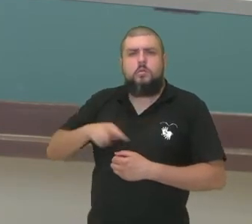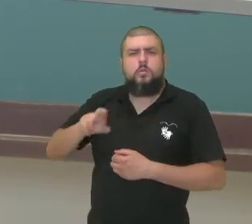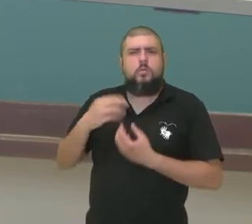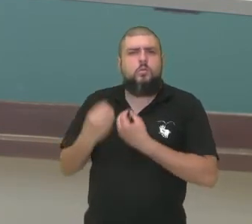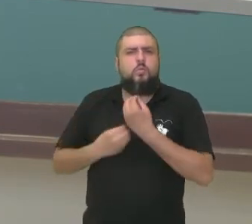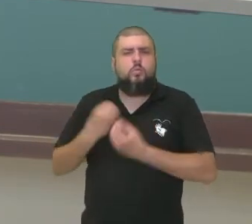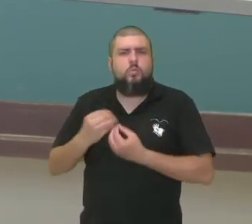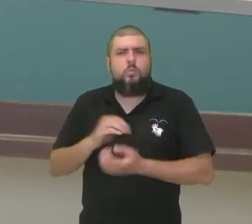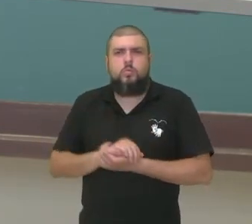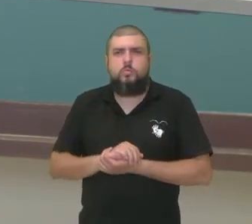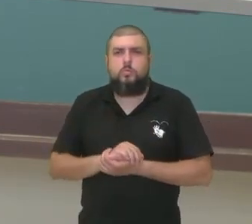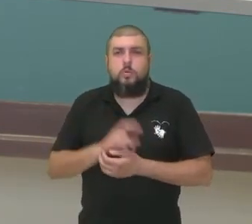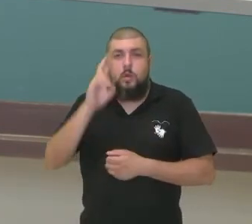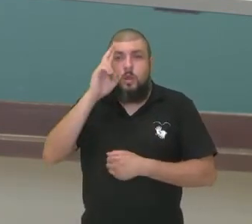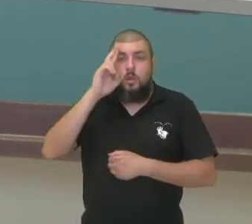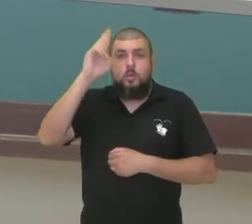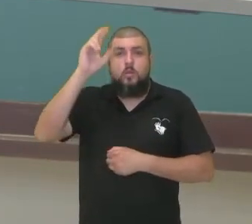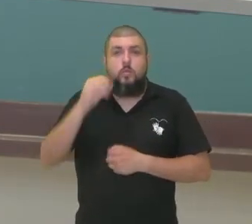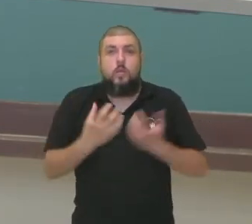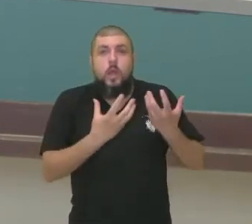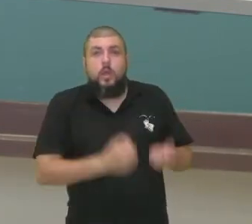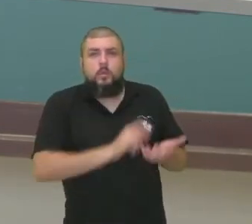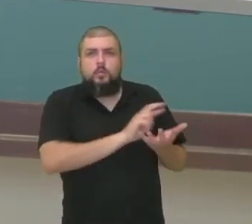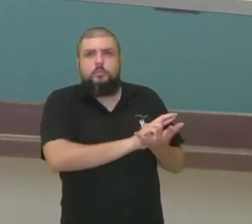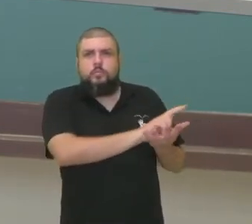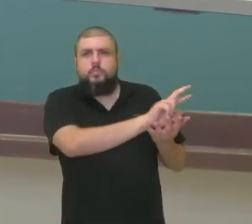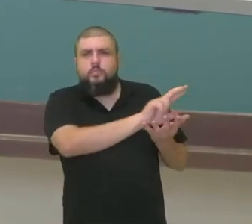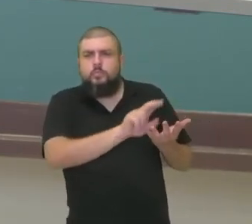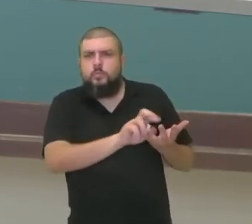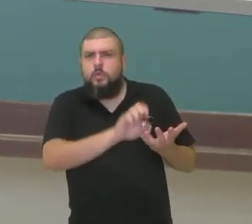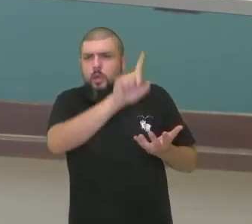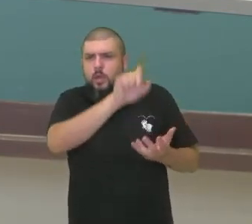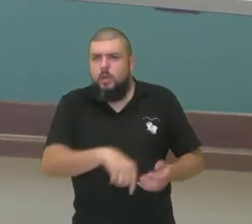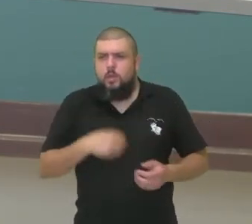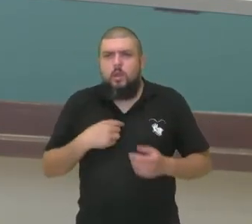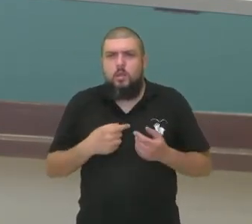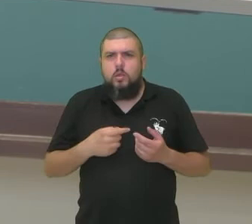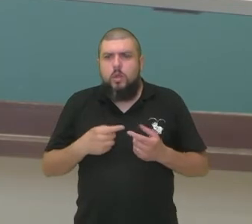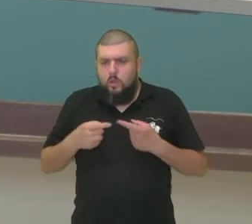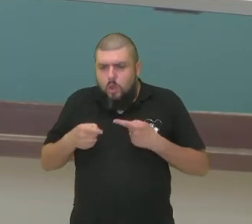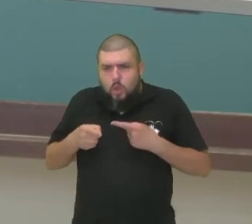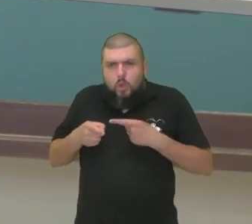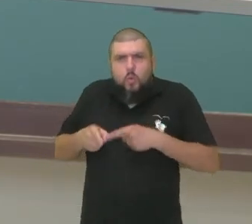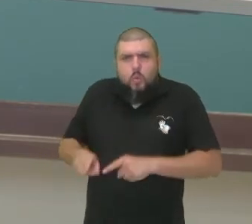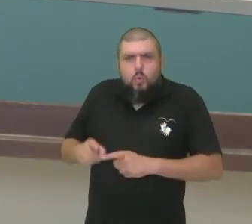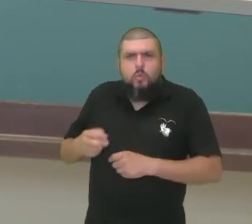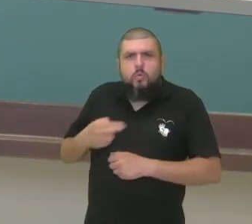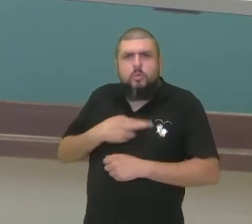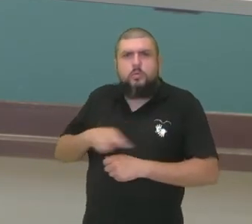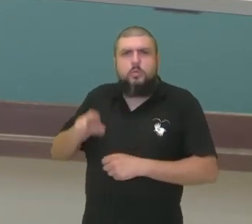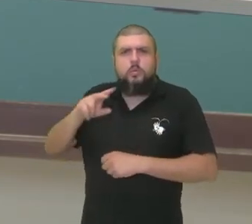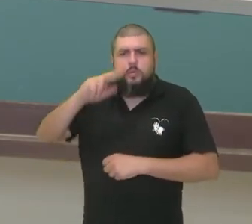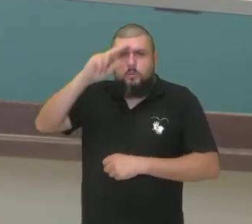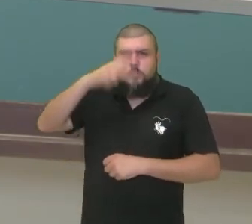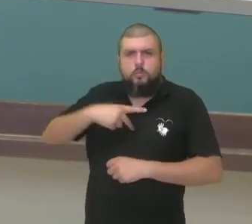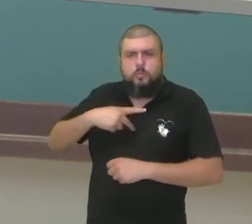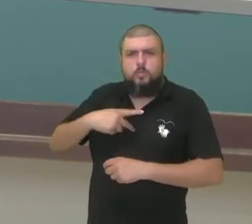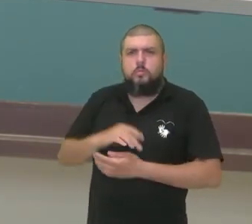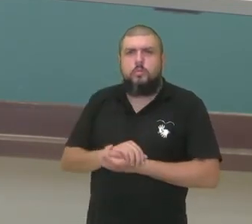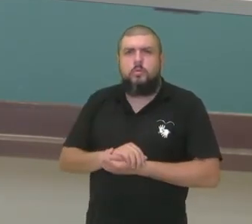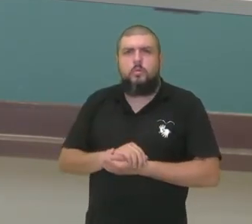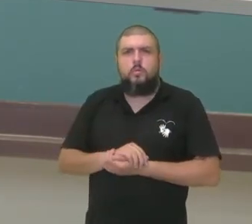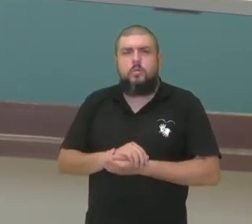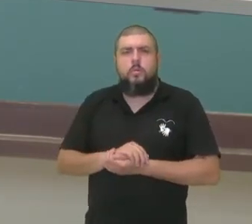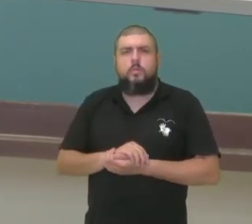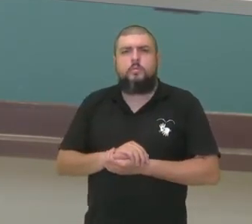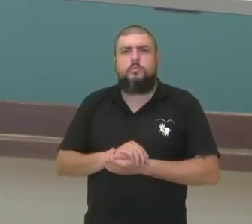defende a pluralidade está indo contra a própria religião? Você conhece algum líder que defende a liberdade religiosa? Vamos